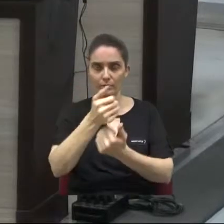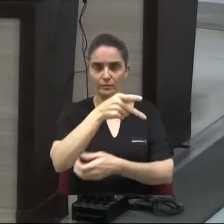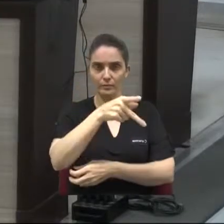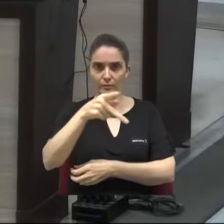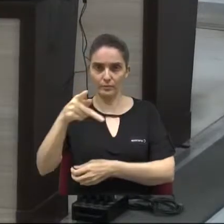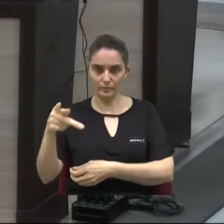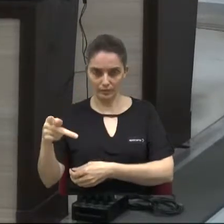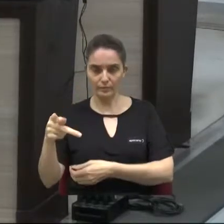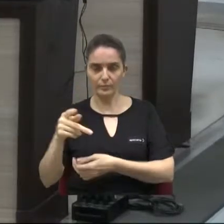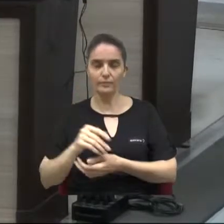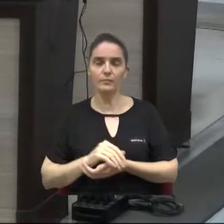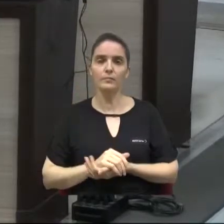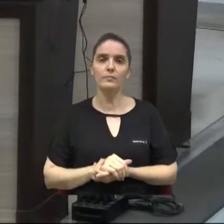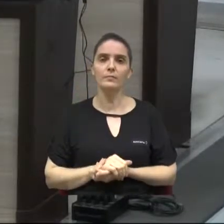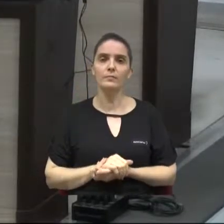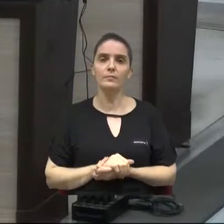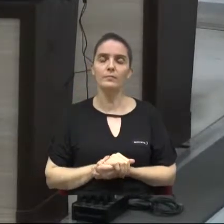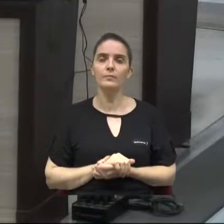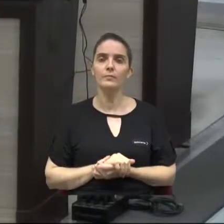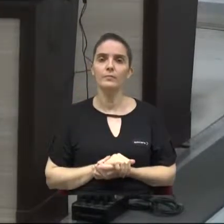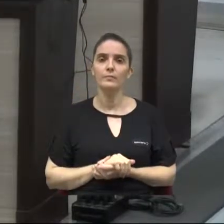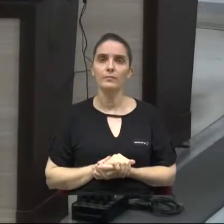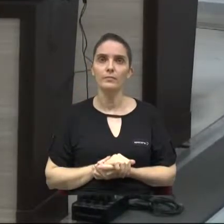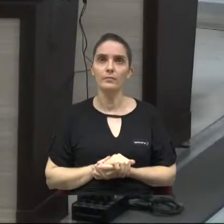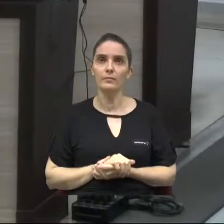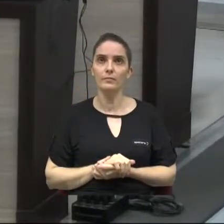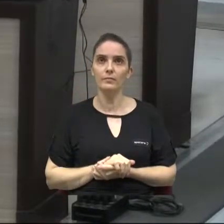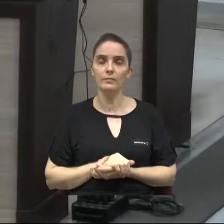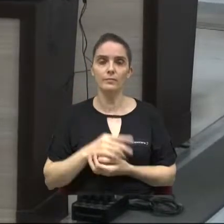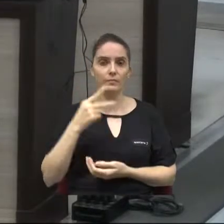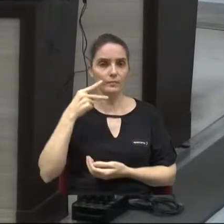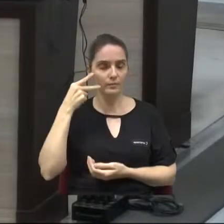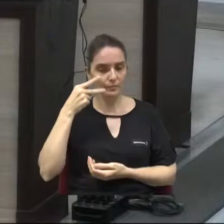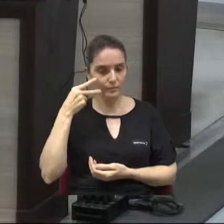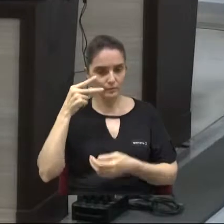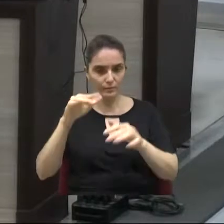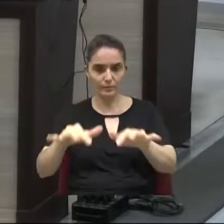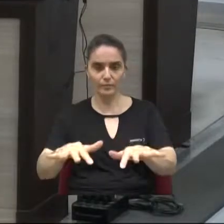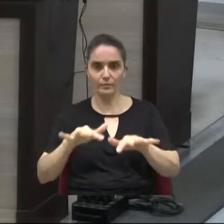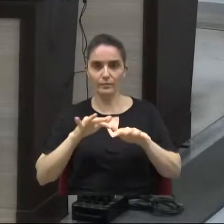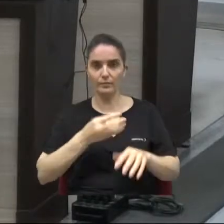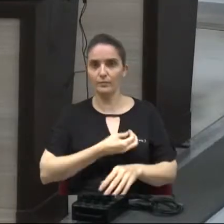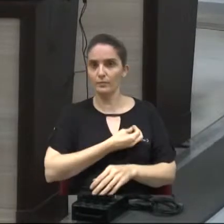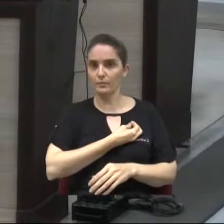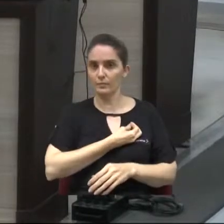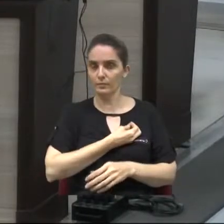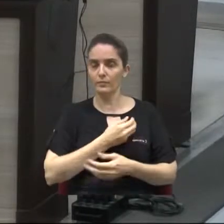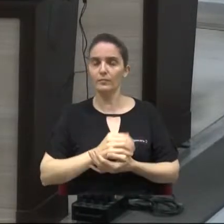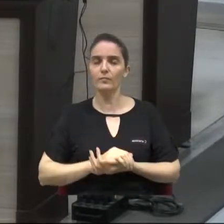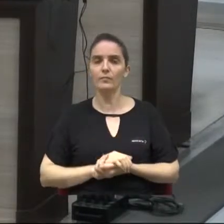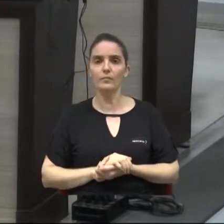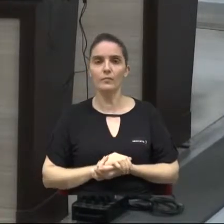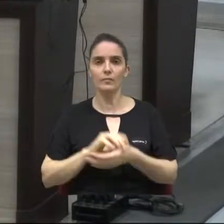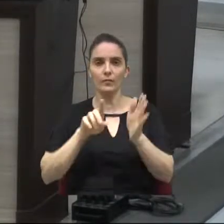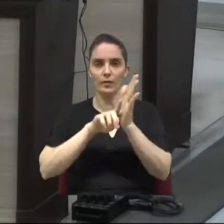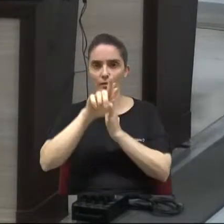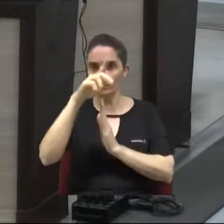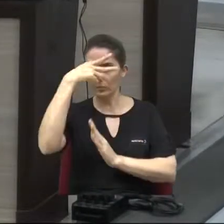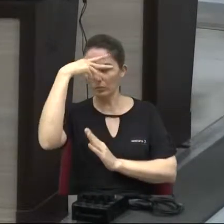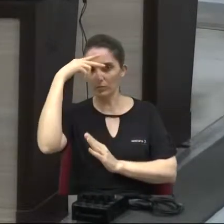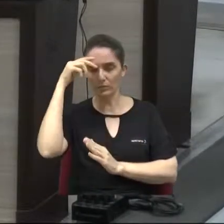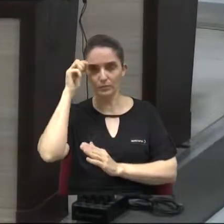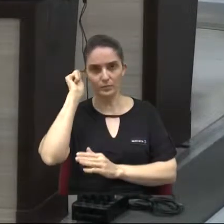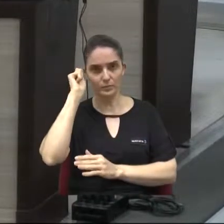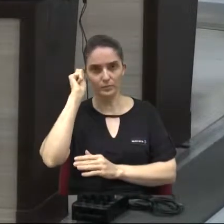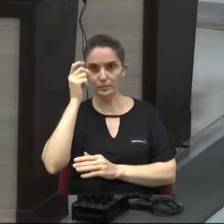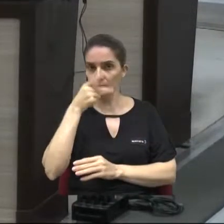da casa nesse instante, senhoras e senhores vereadores, público presente, esse requerimento não